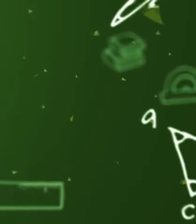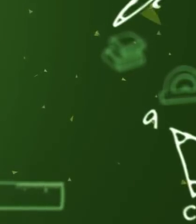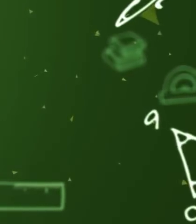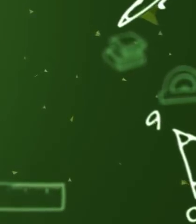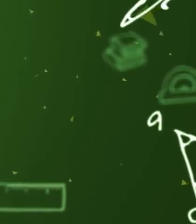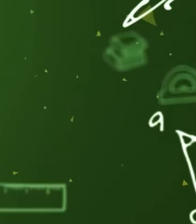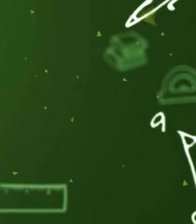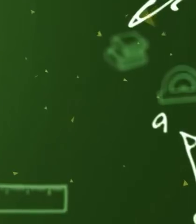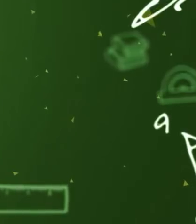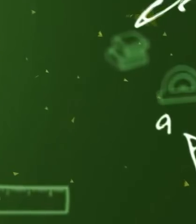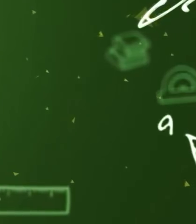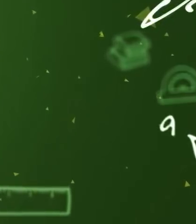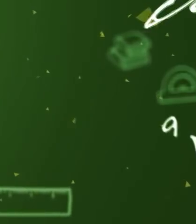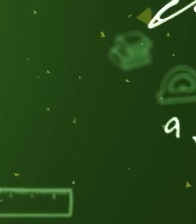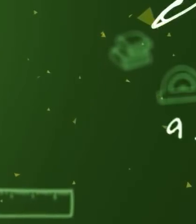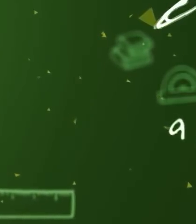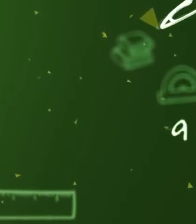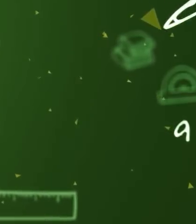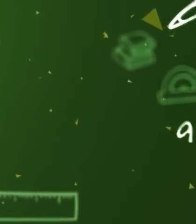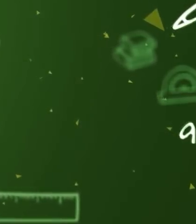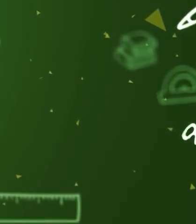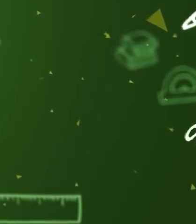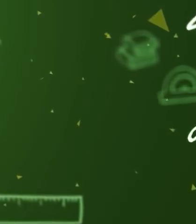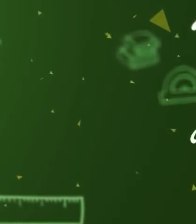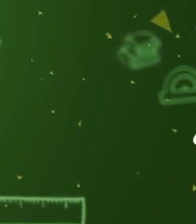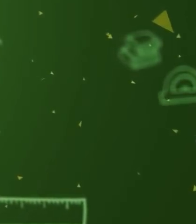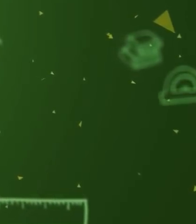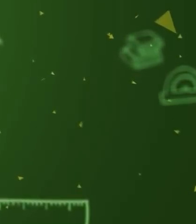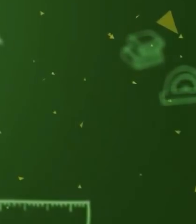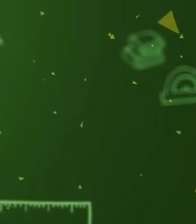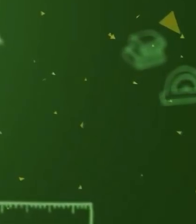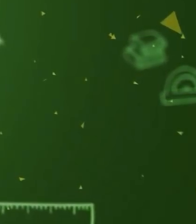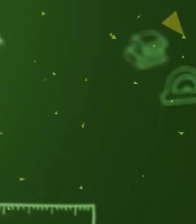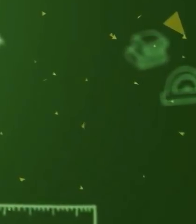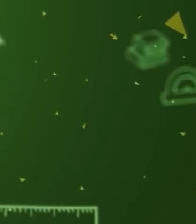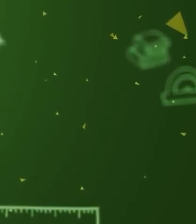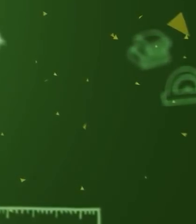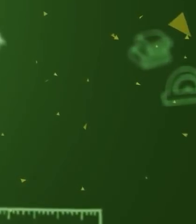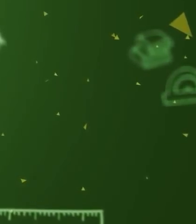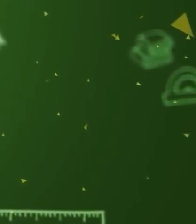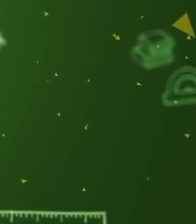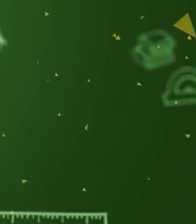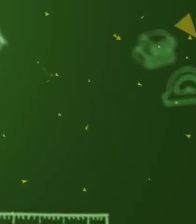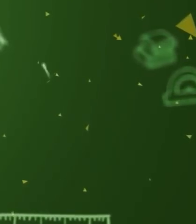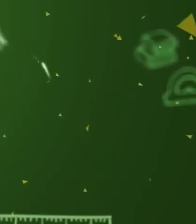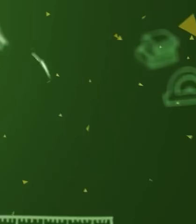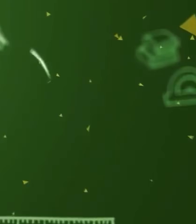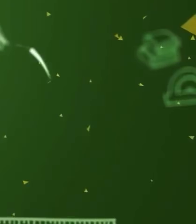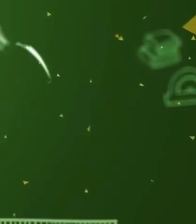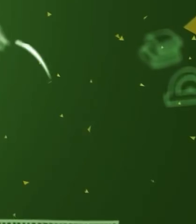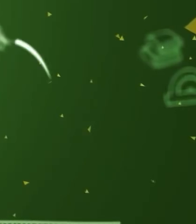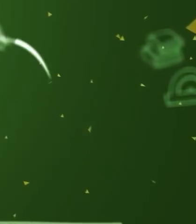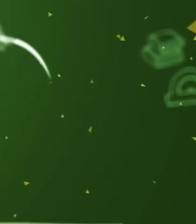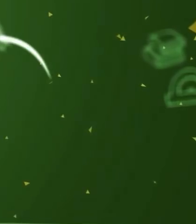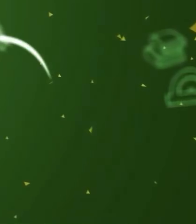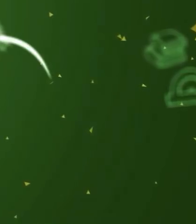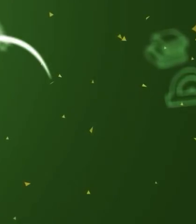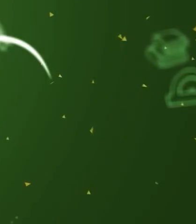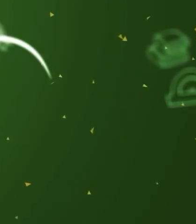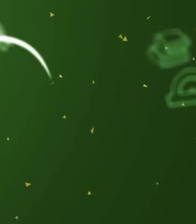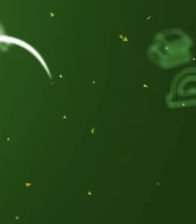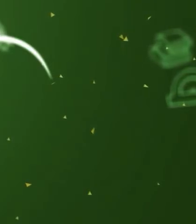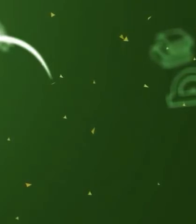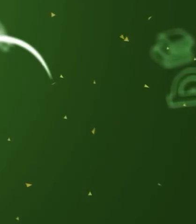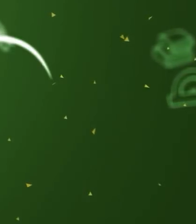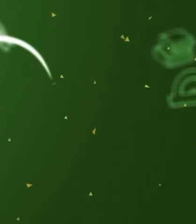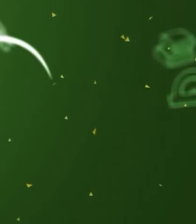Tanto o do Rio Grande do Norte quanto do Piauí cresceram dessa forma retorcida. Isso mostra o